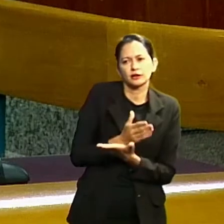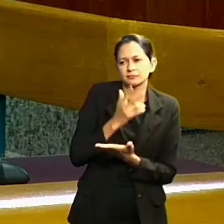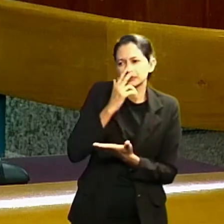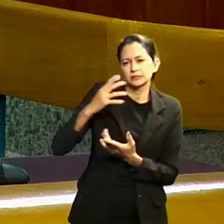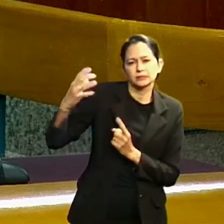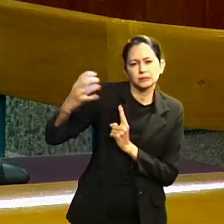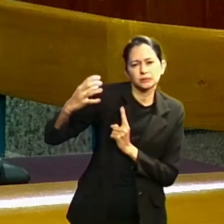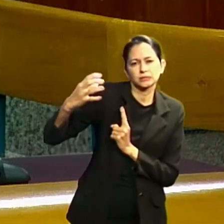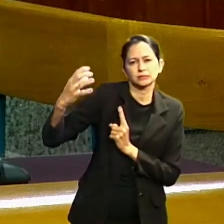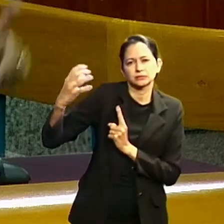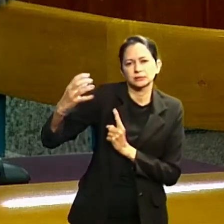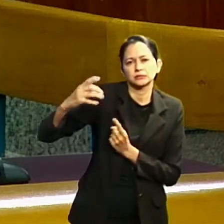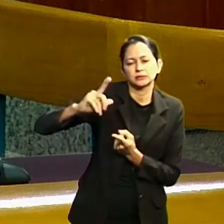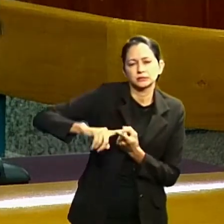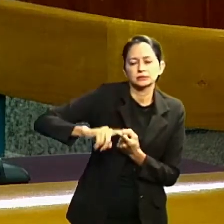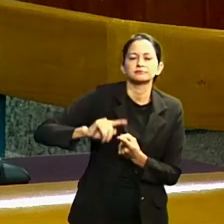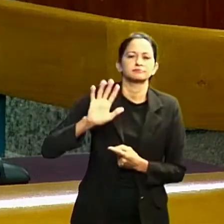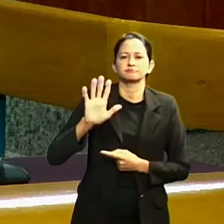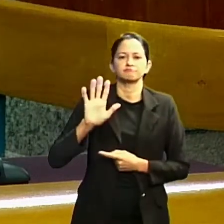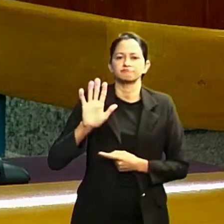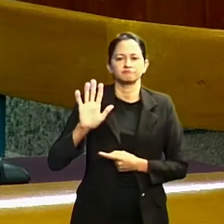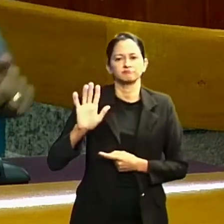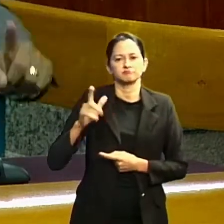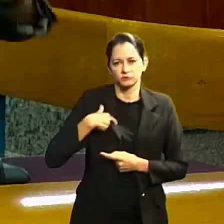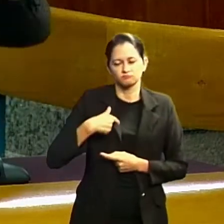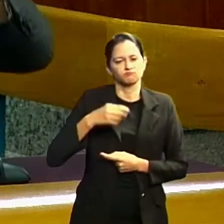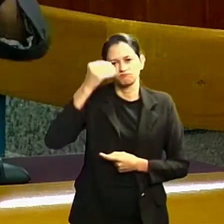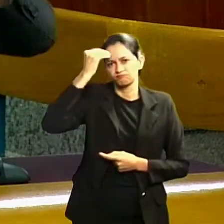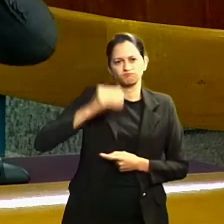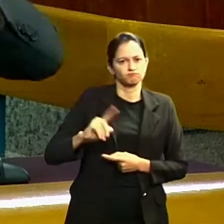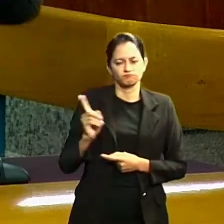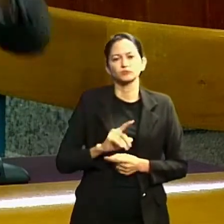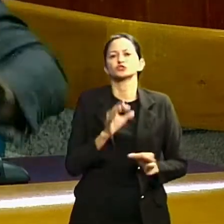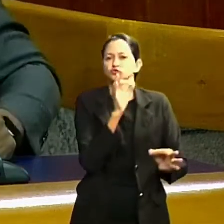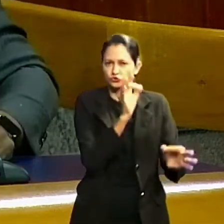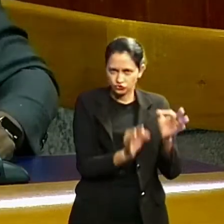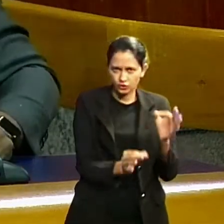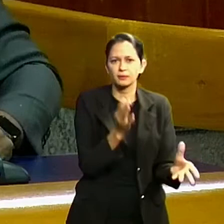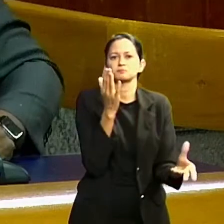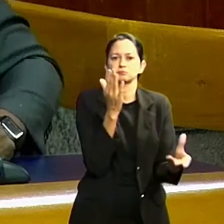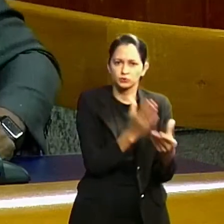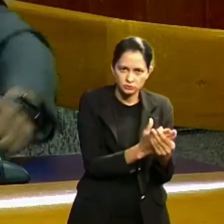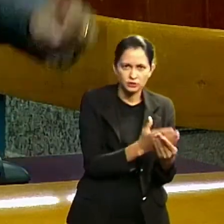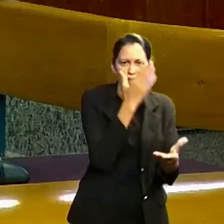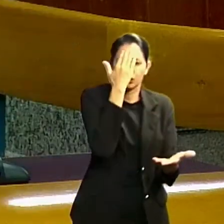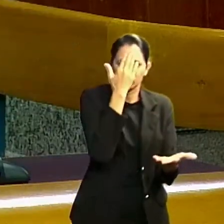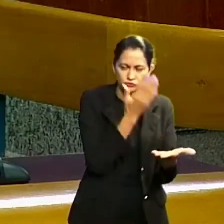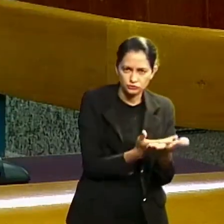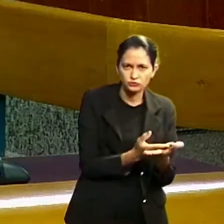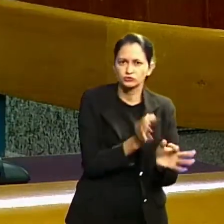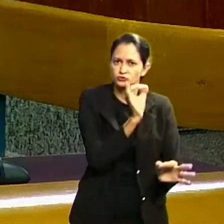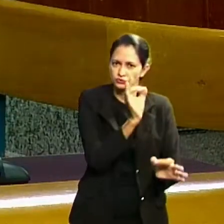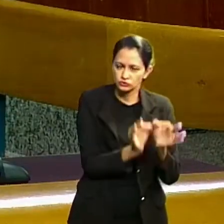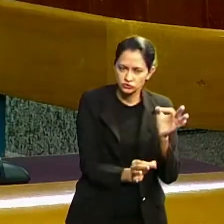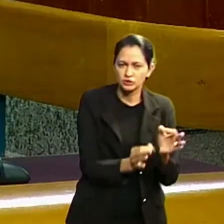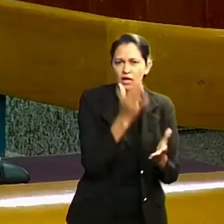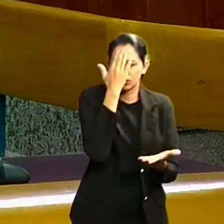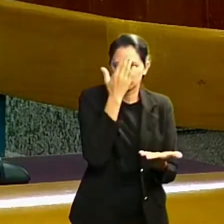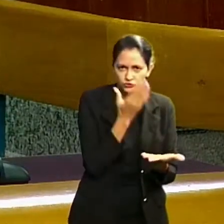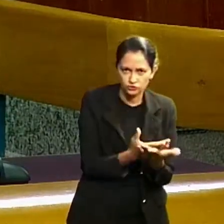forma. Mas estou recorrendo ao Poder Judiciário e acredito na justiça brasileira. Acredito no